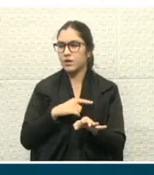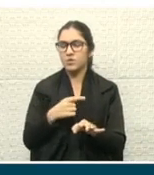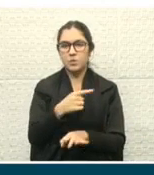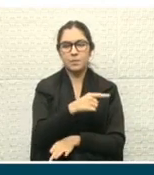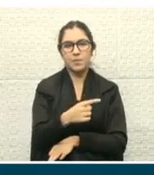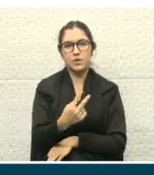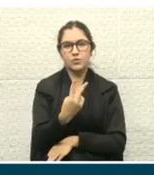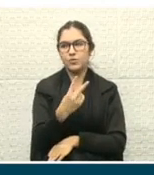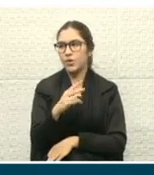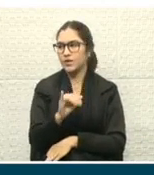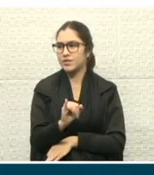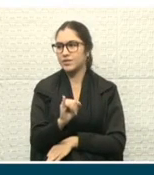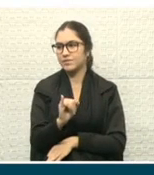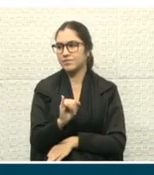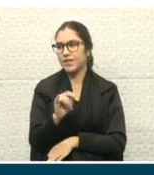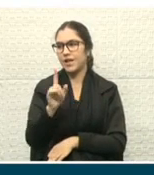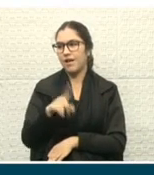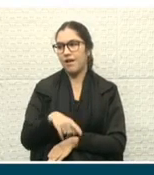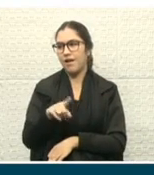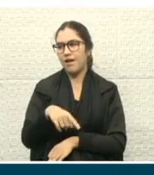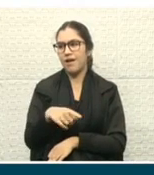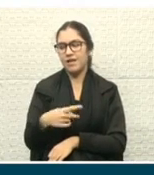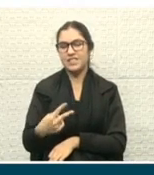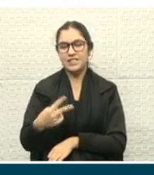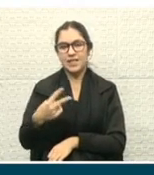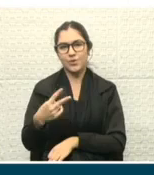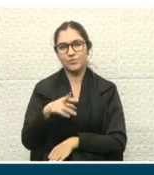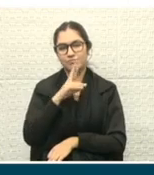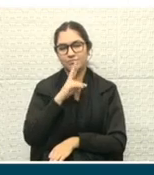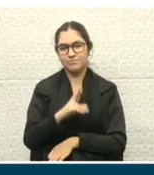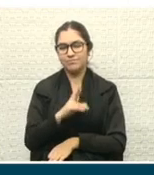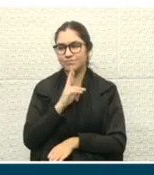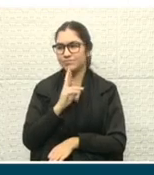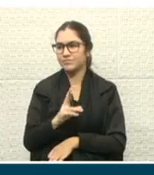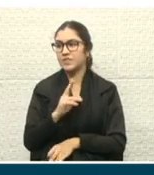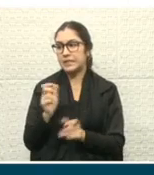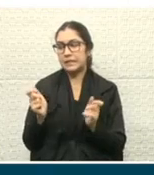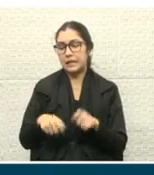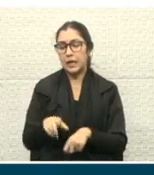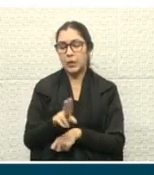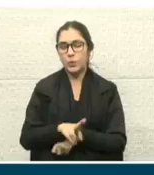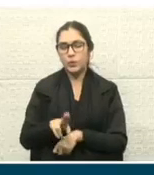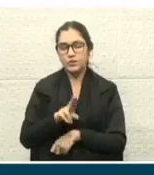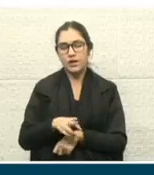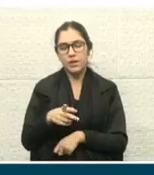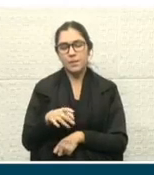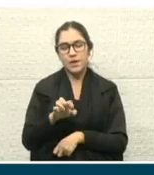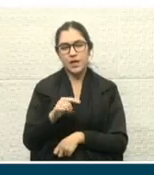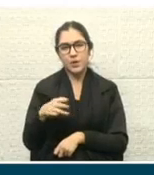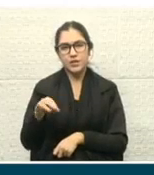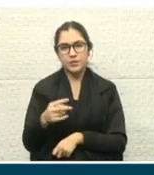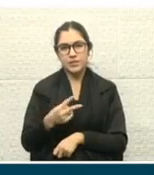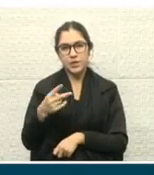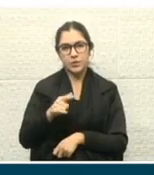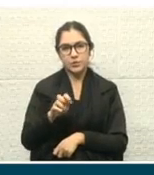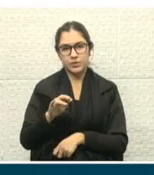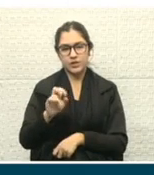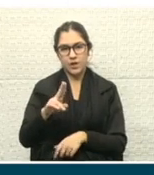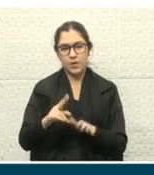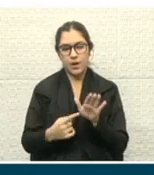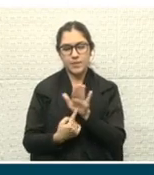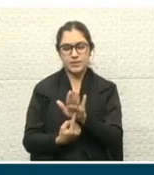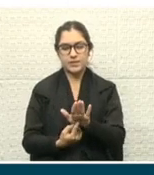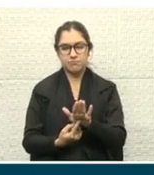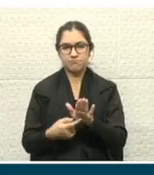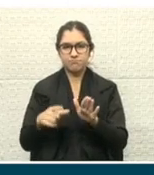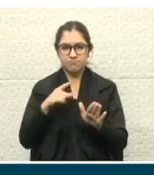menos 2i, que seria a segunda solução possível para a equação de segundo grau apresentada.